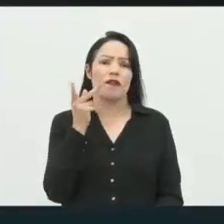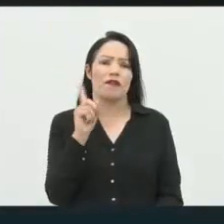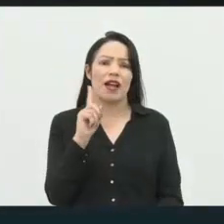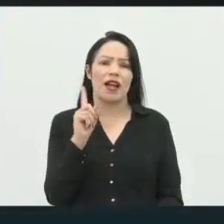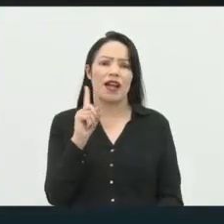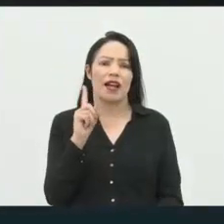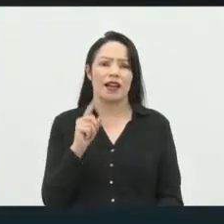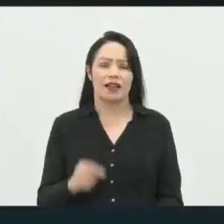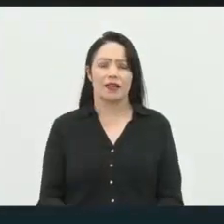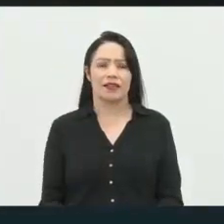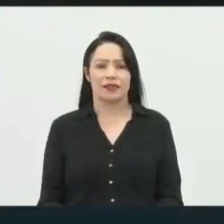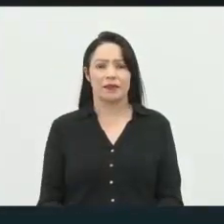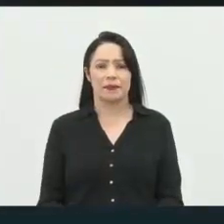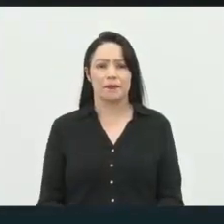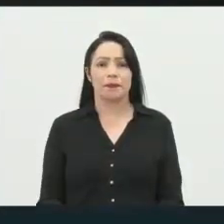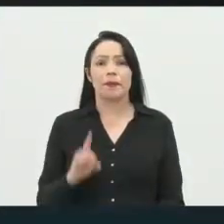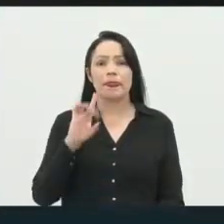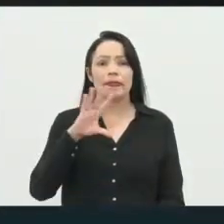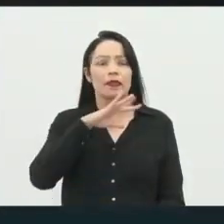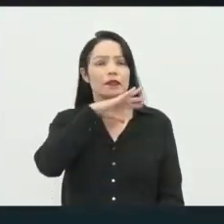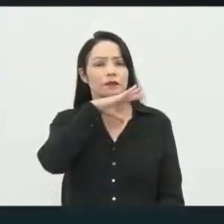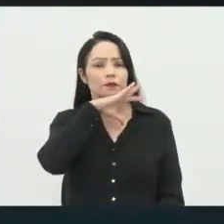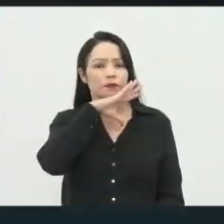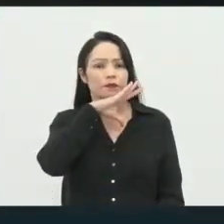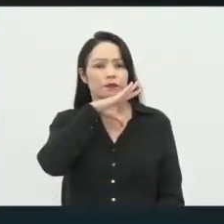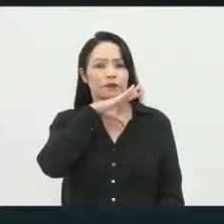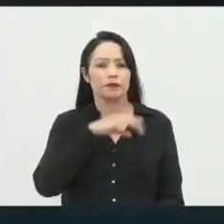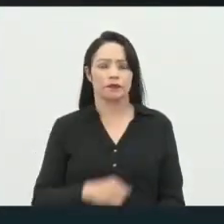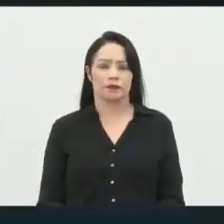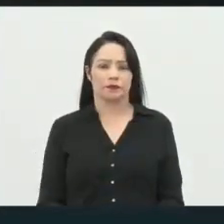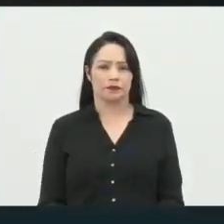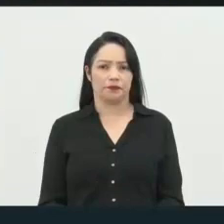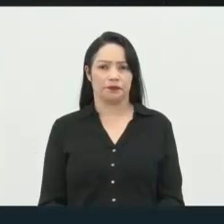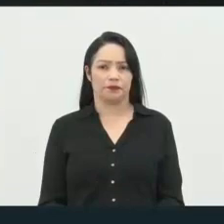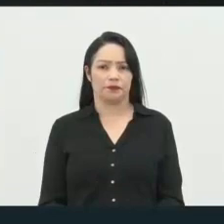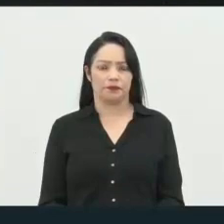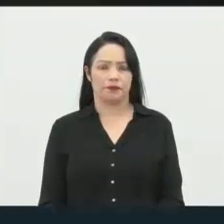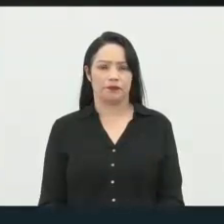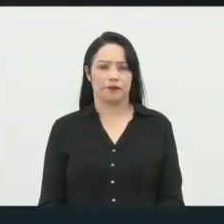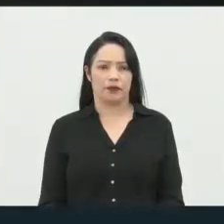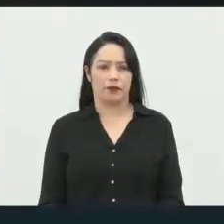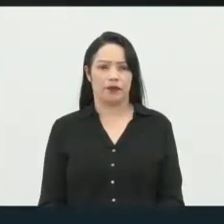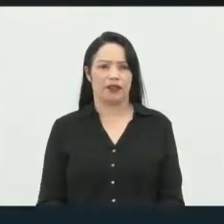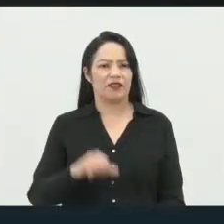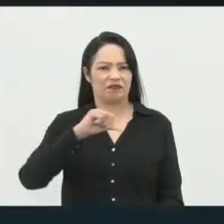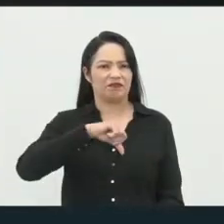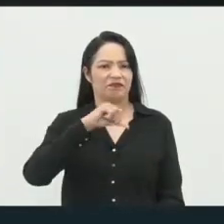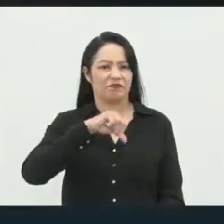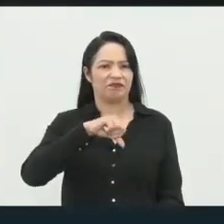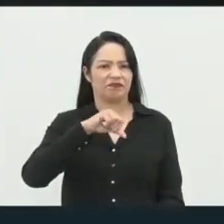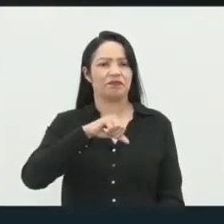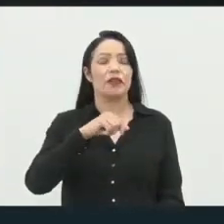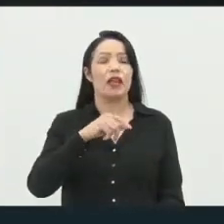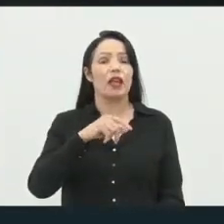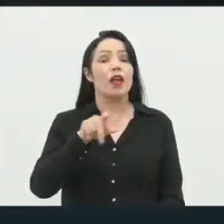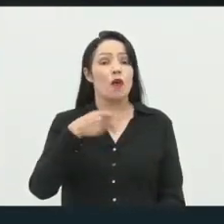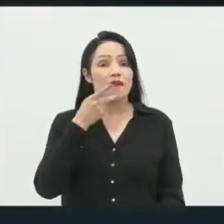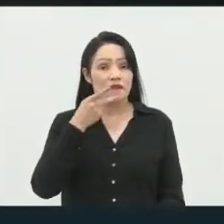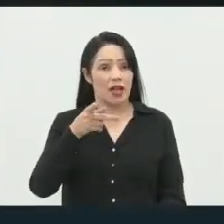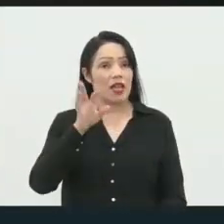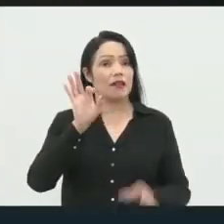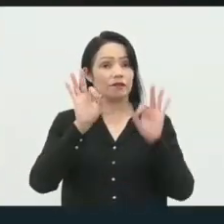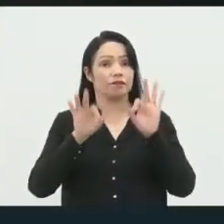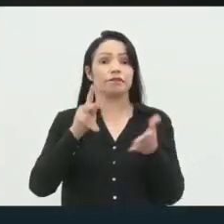só falam coisas ruins desse governo mas eu eu falo Fala real que eu estou vendo